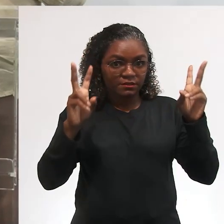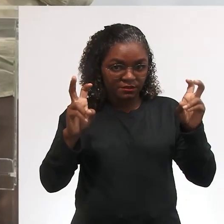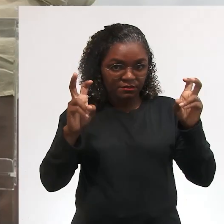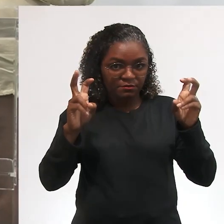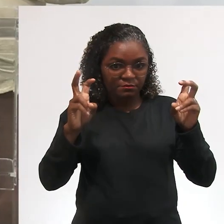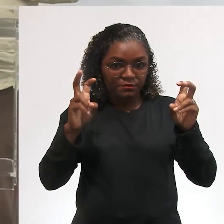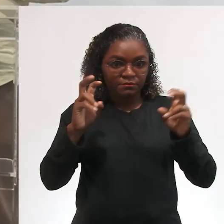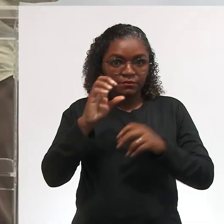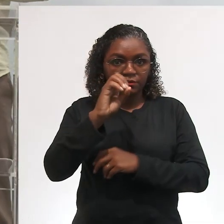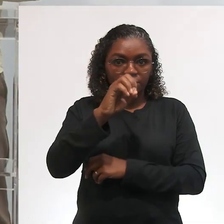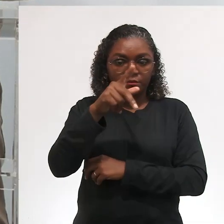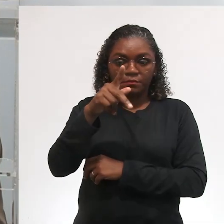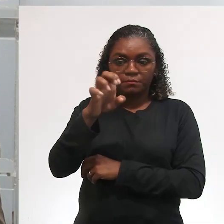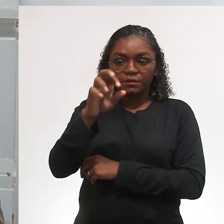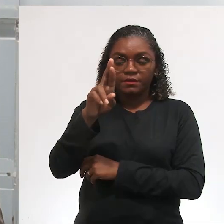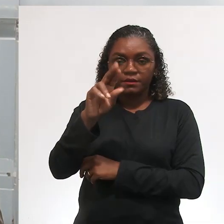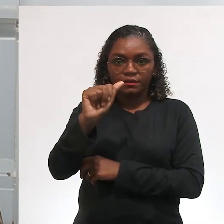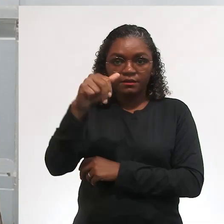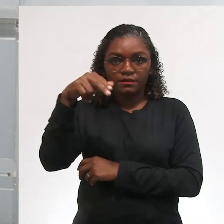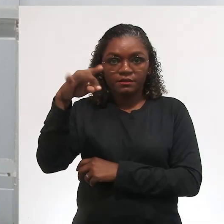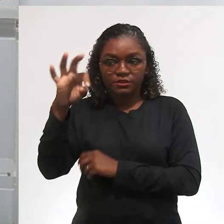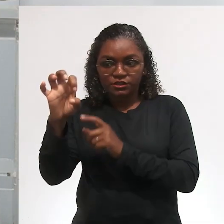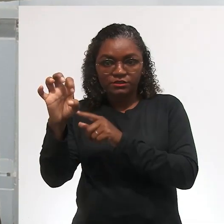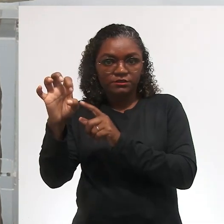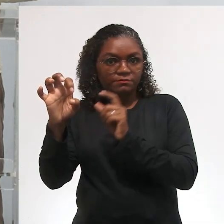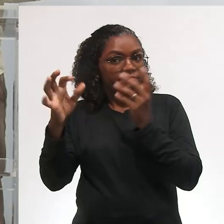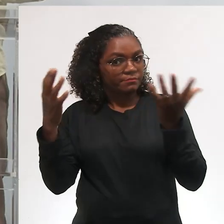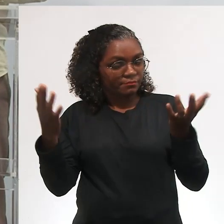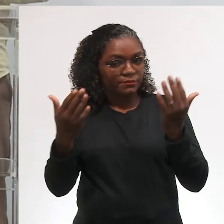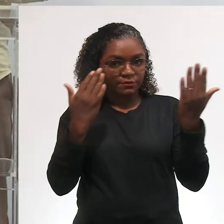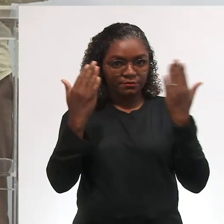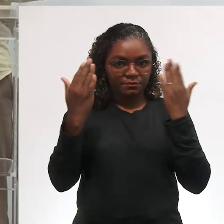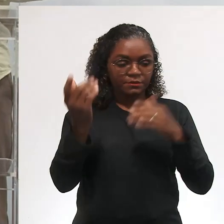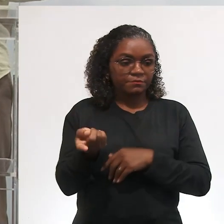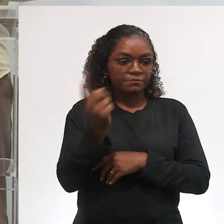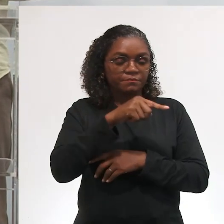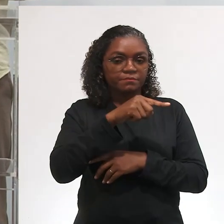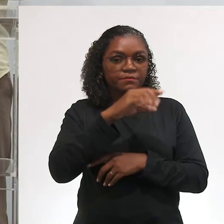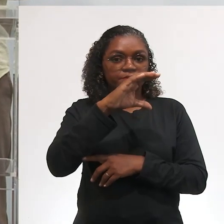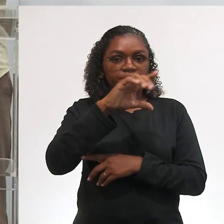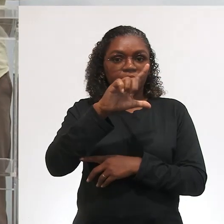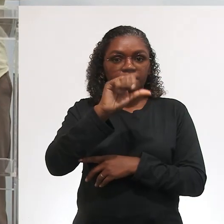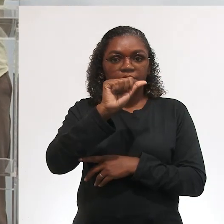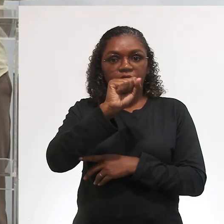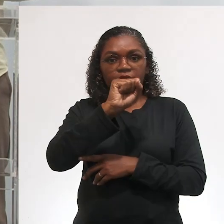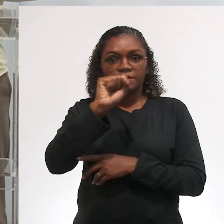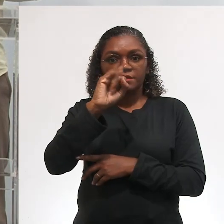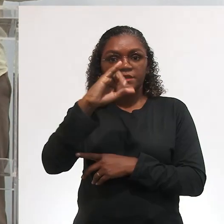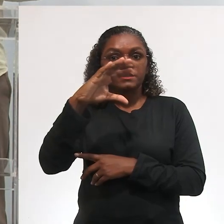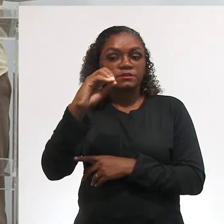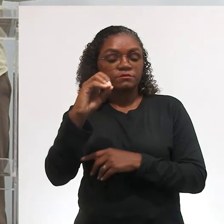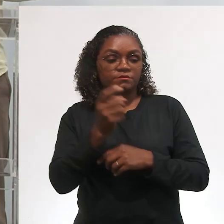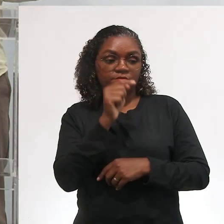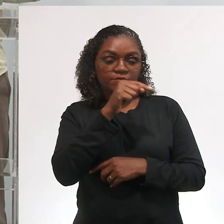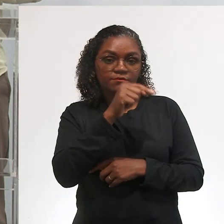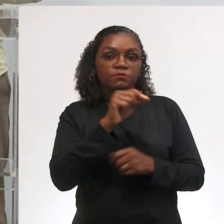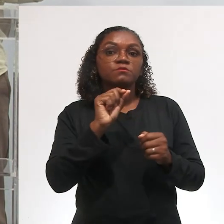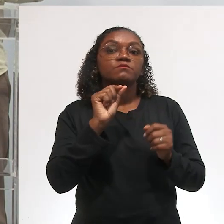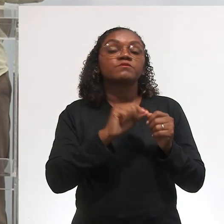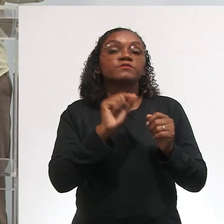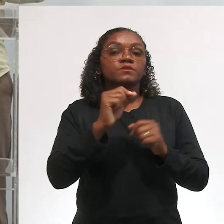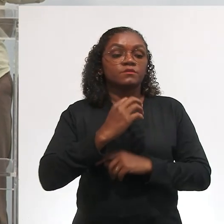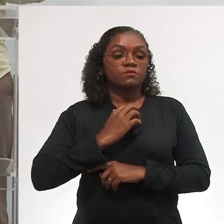quando nós falamos do condicionamento clássico defendido por Pavlov, o comportamento ele vai se